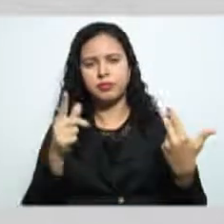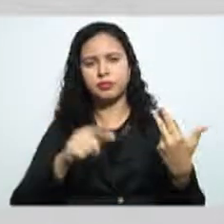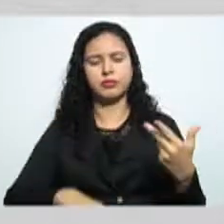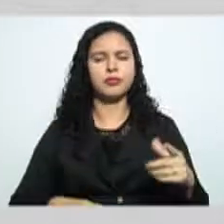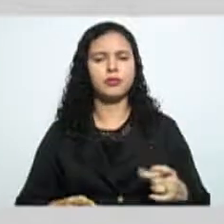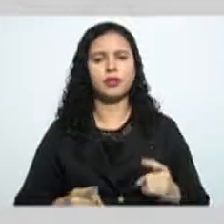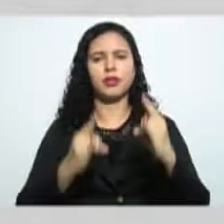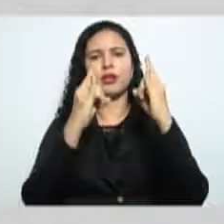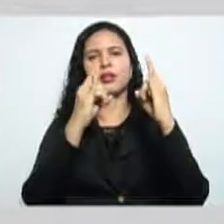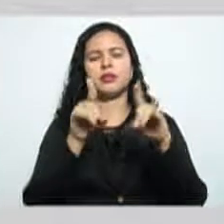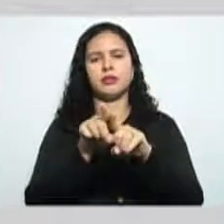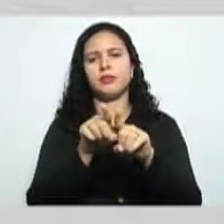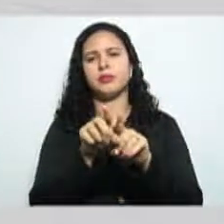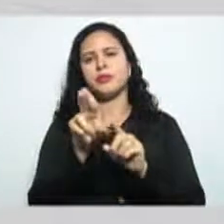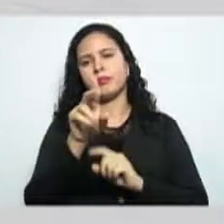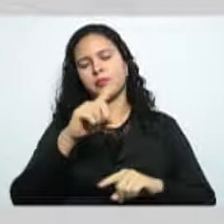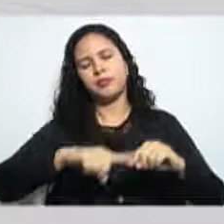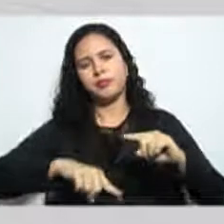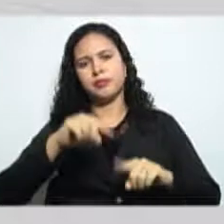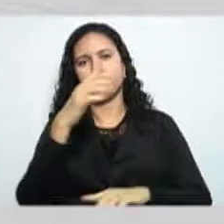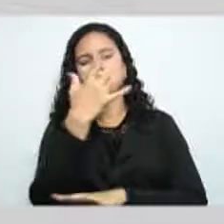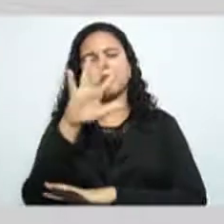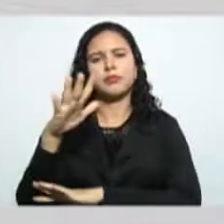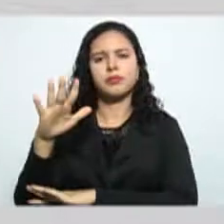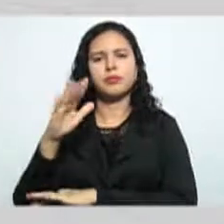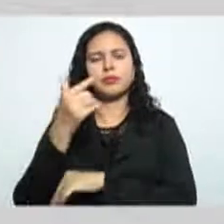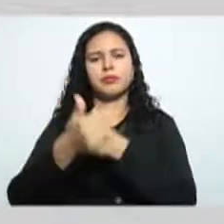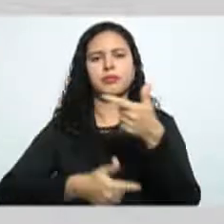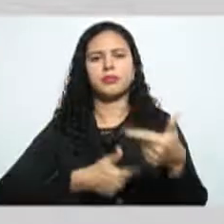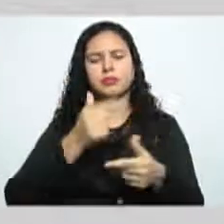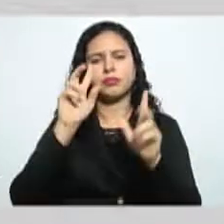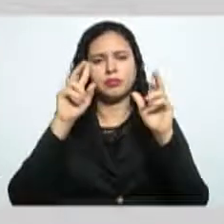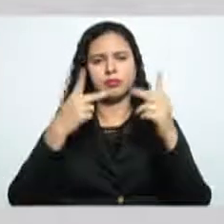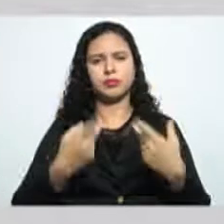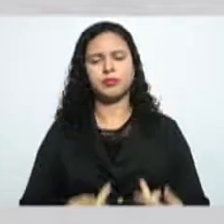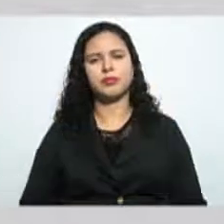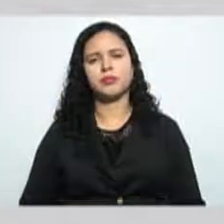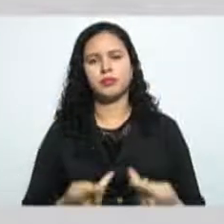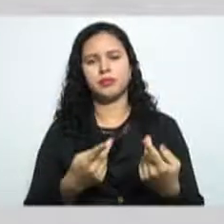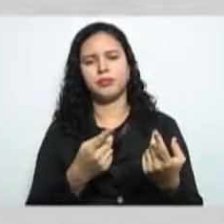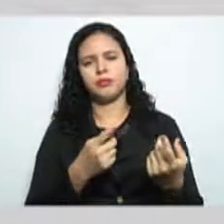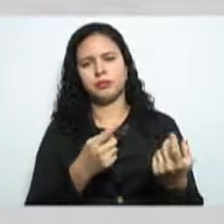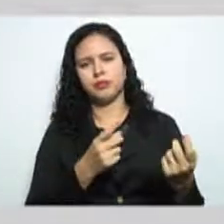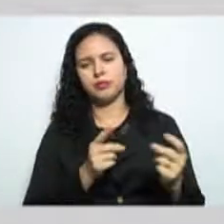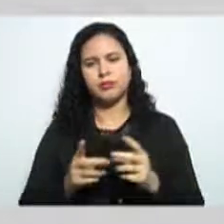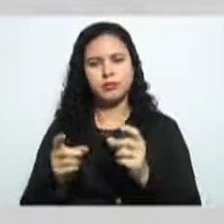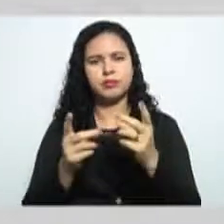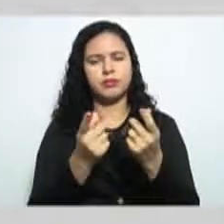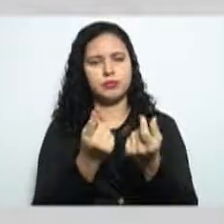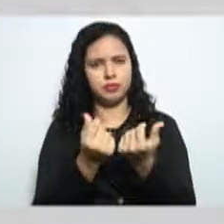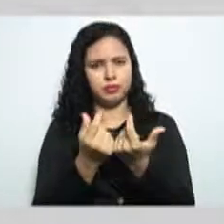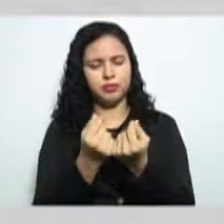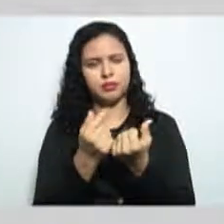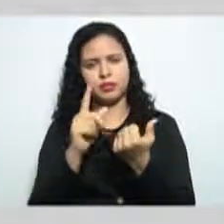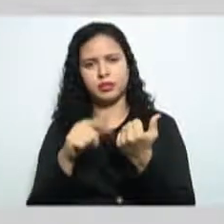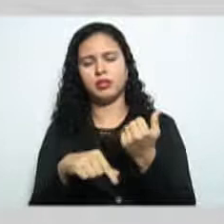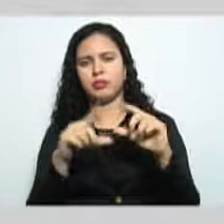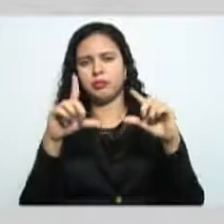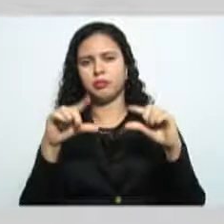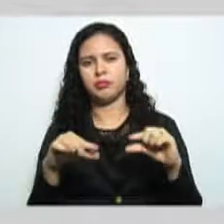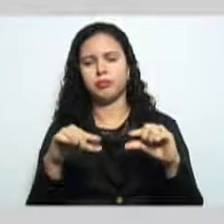os recursos naturais, o trabalho humano qualificado, os recursos financeiros são naturalmente escassos